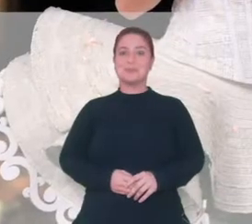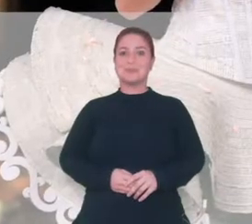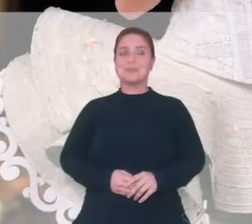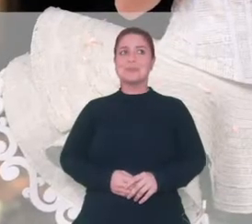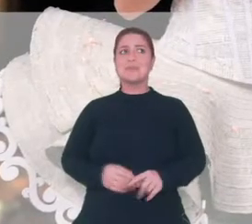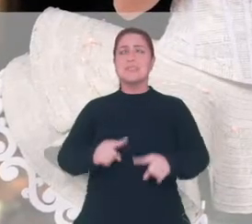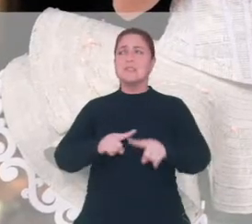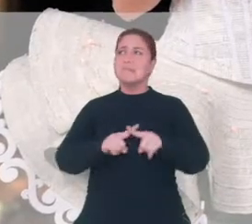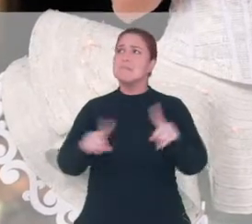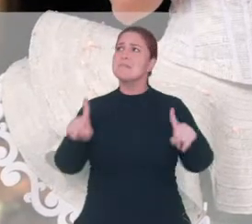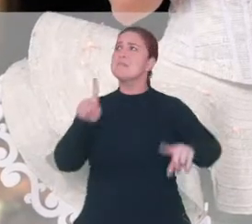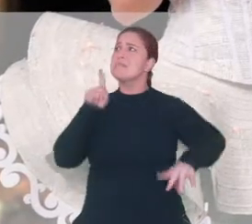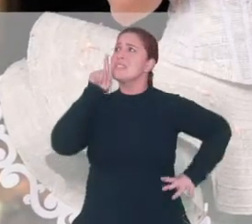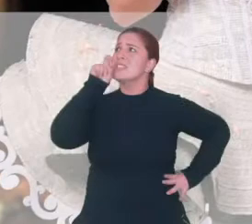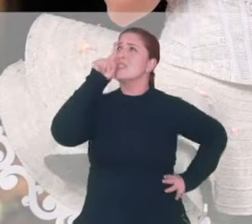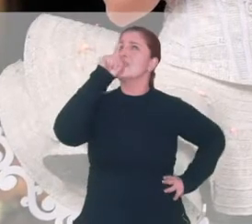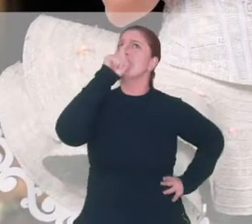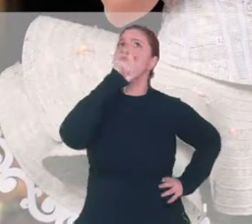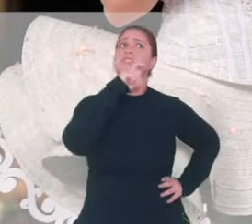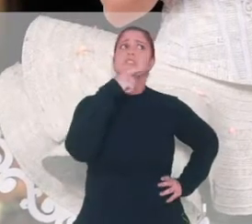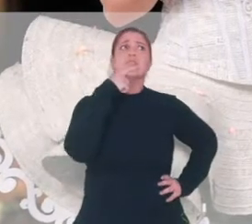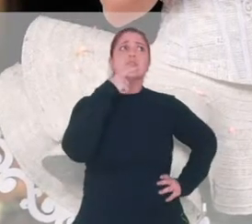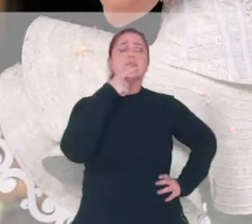Mas era muito trabalho.